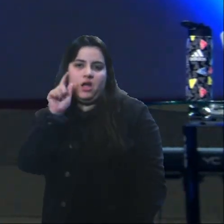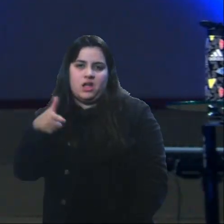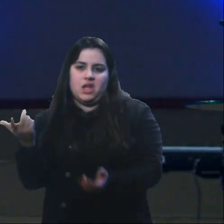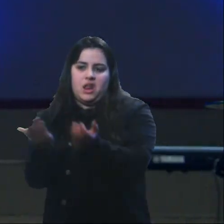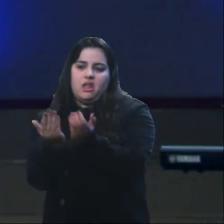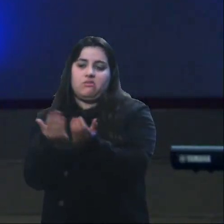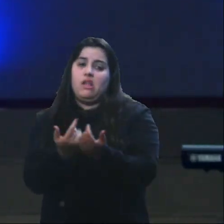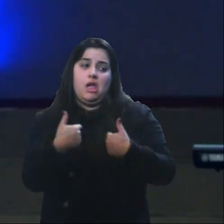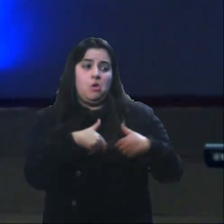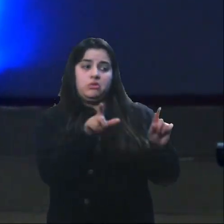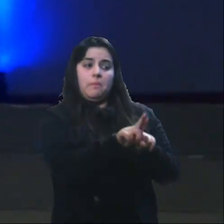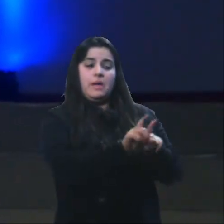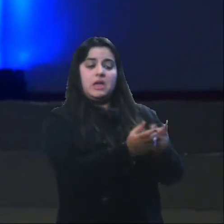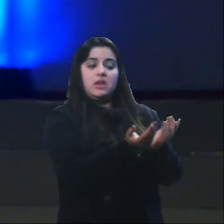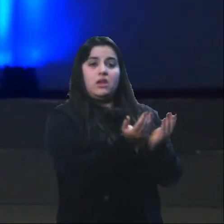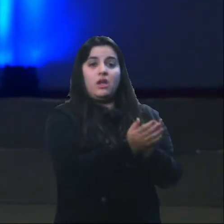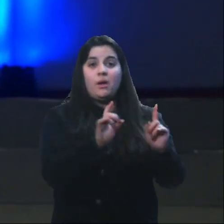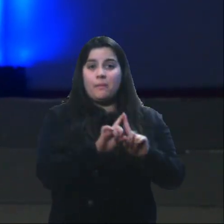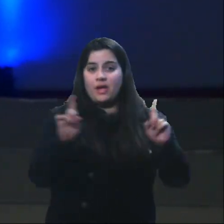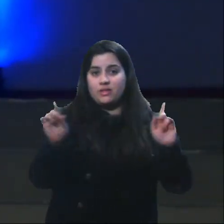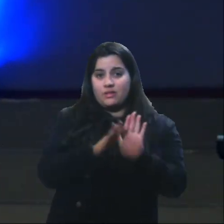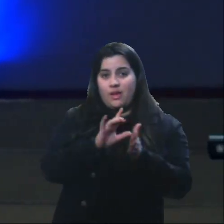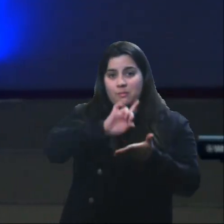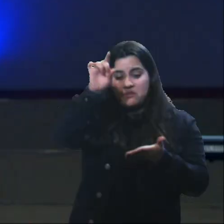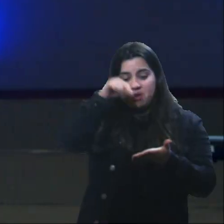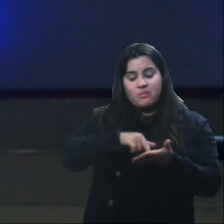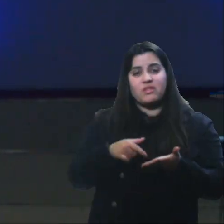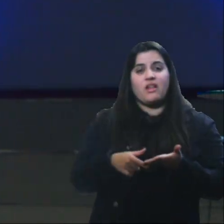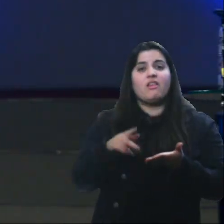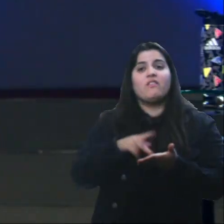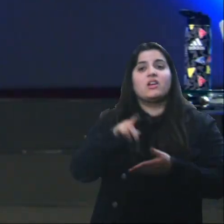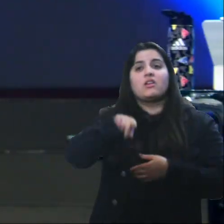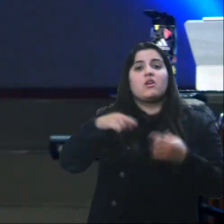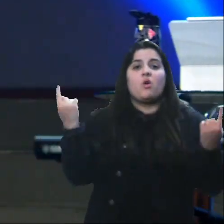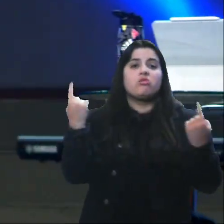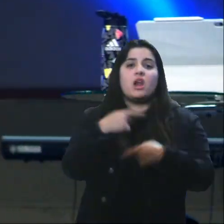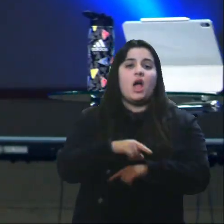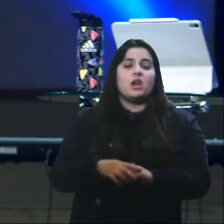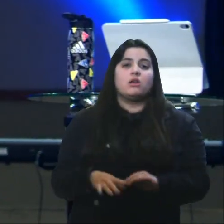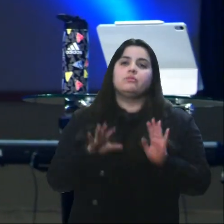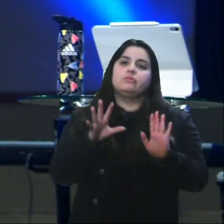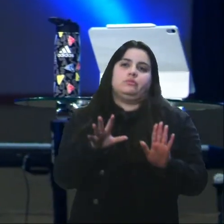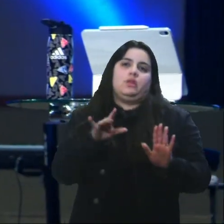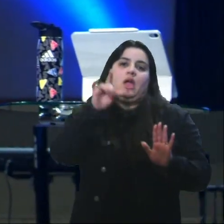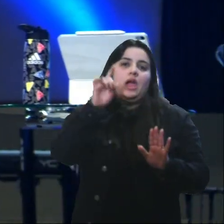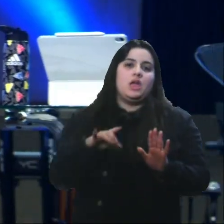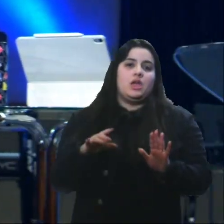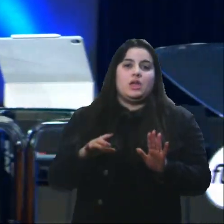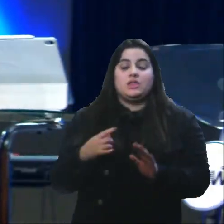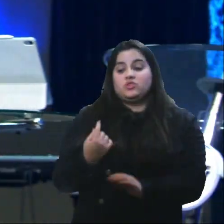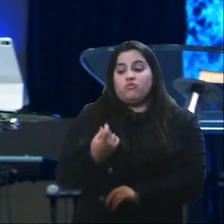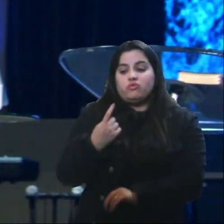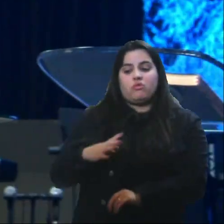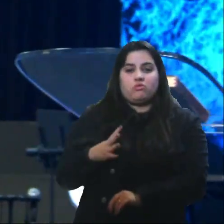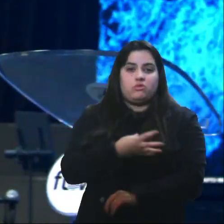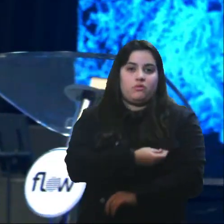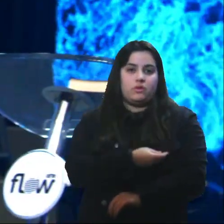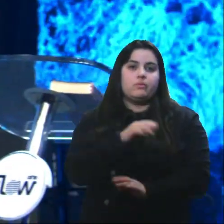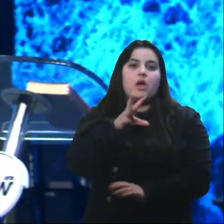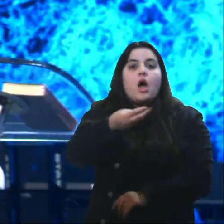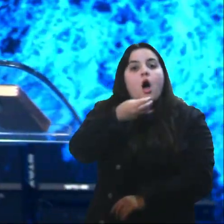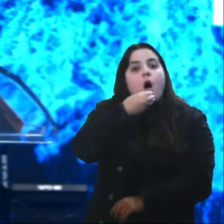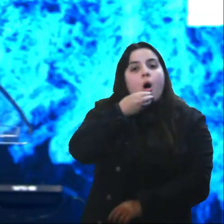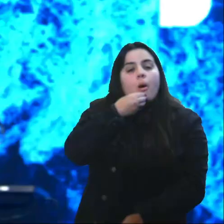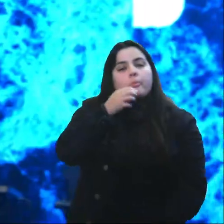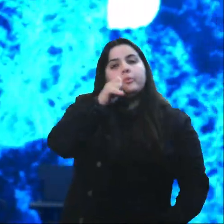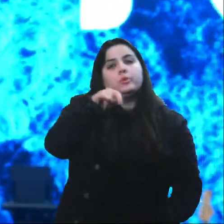Bíblia é totalmente contrária a isso, a salvação é individual, é lógico que se você nasce numa casa cristã, a chance